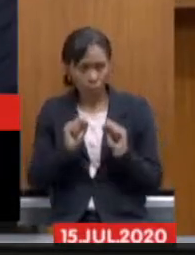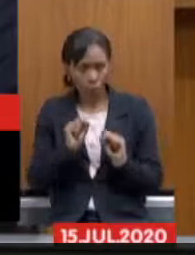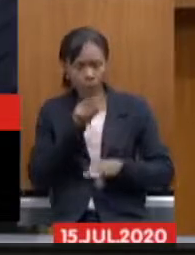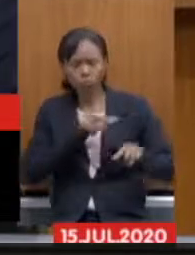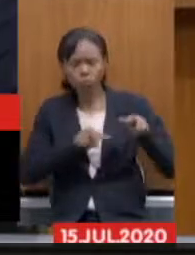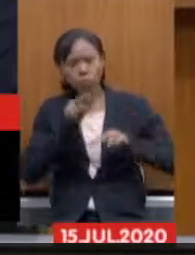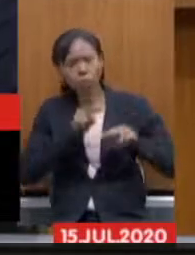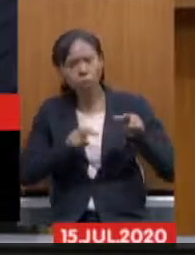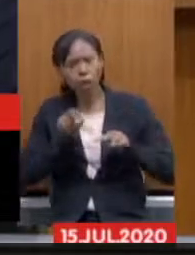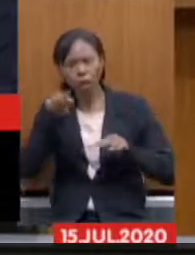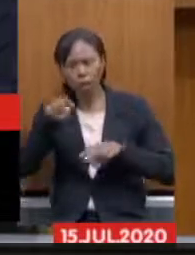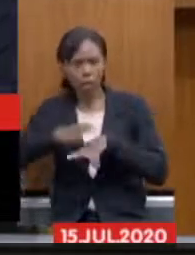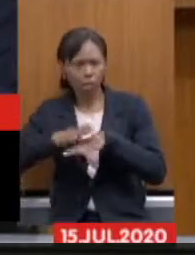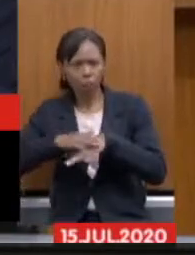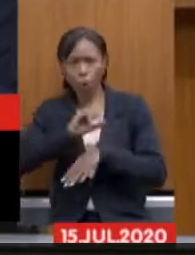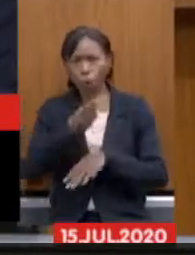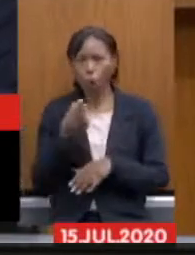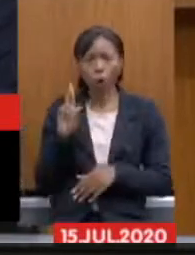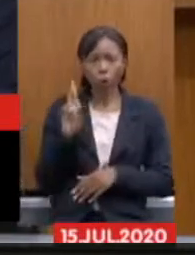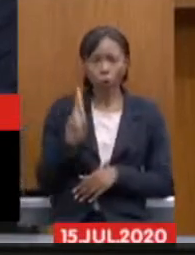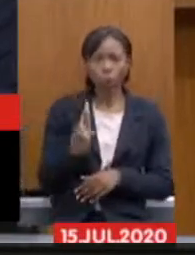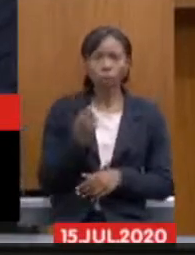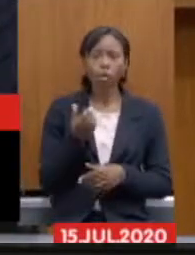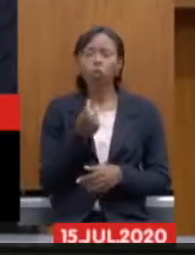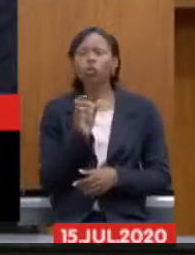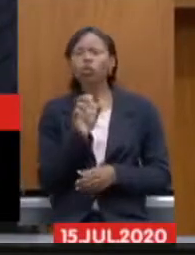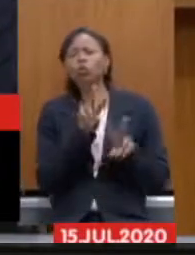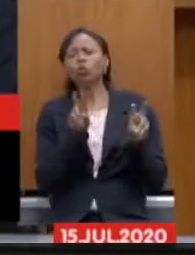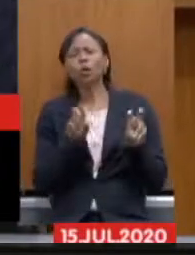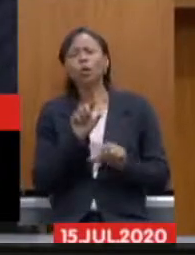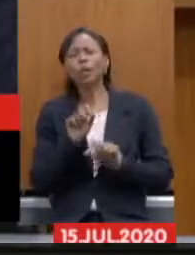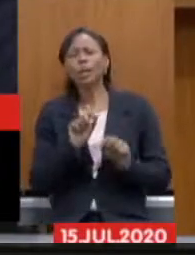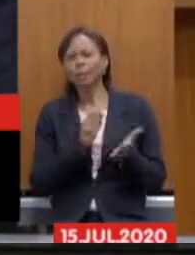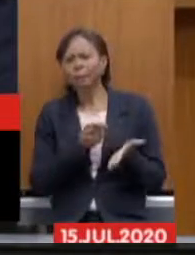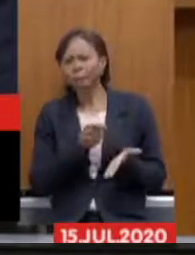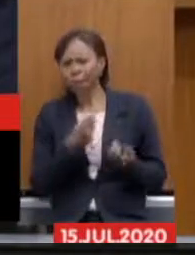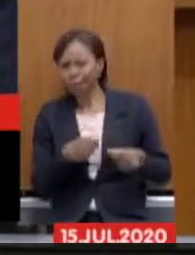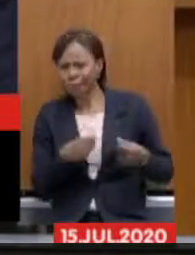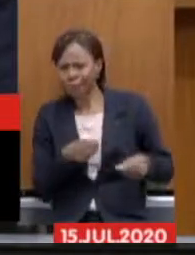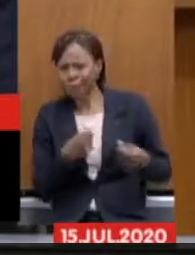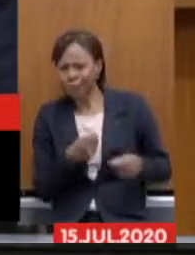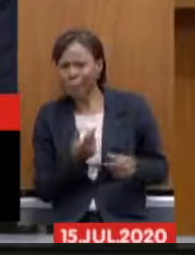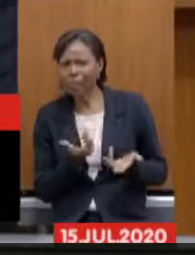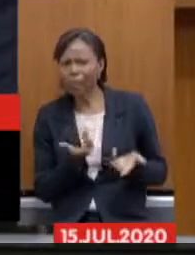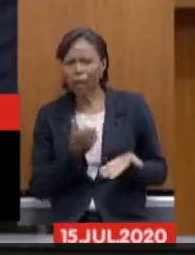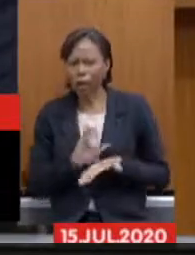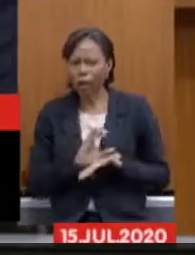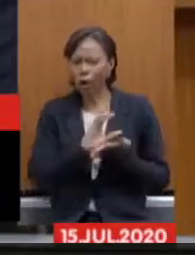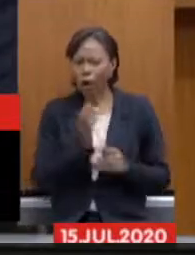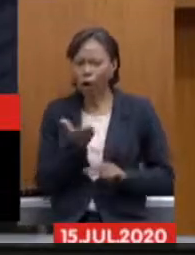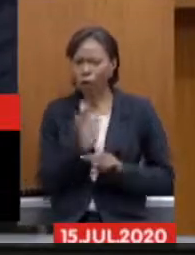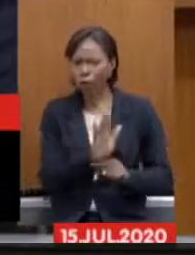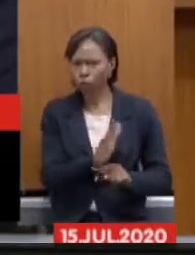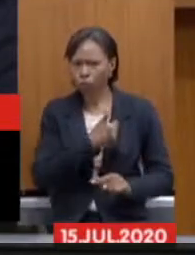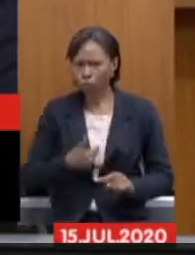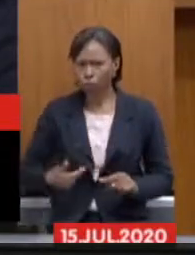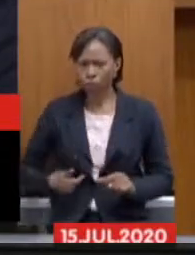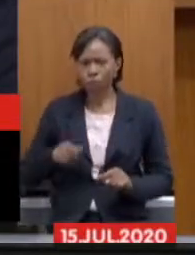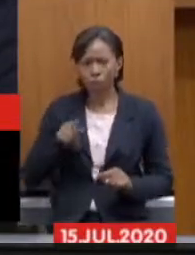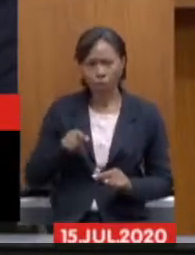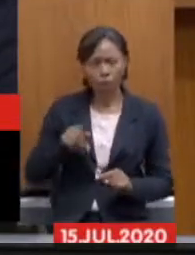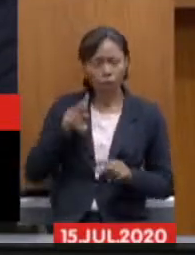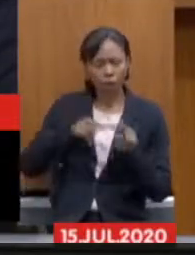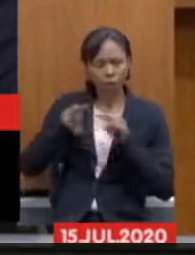seus representantes da necessidade da contribuição pública de consenti-la livremente de observar o seu emprego